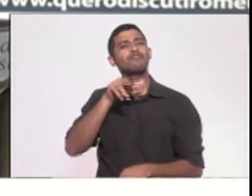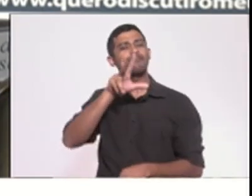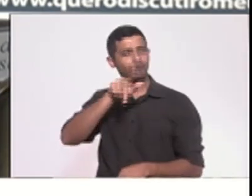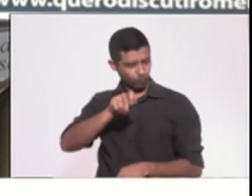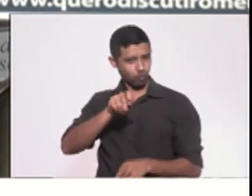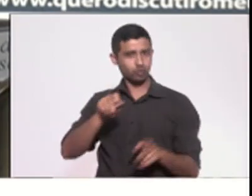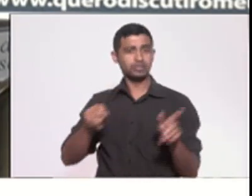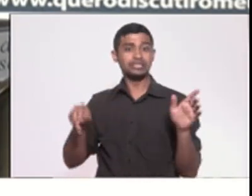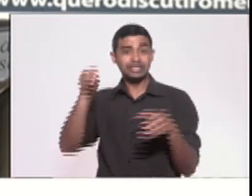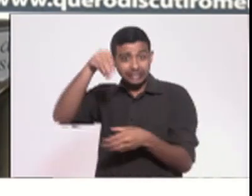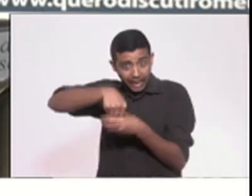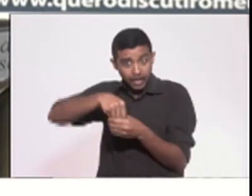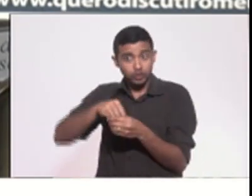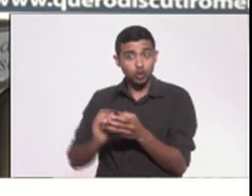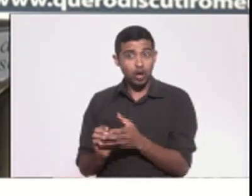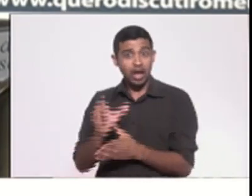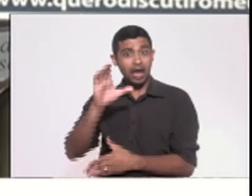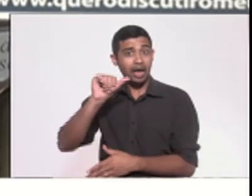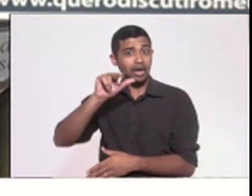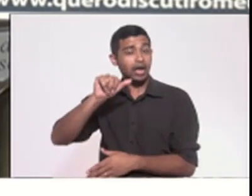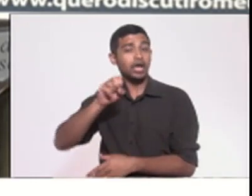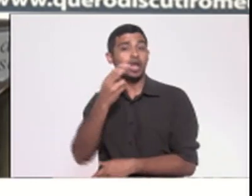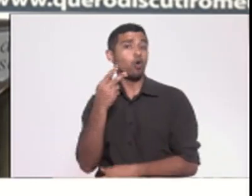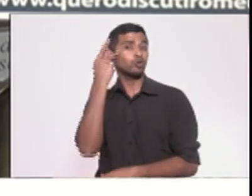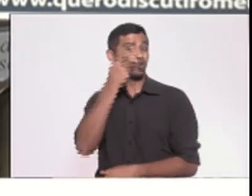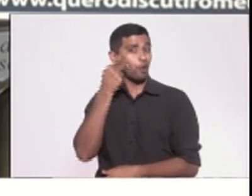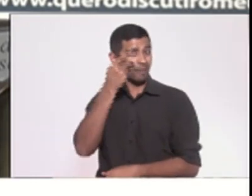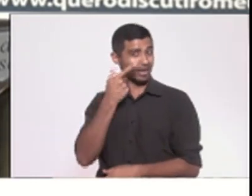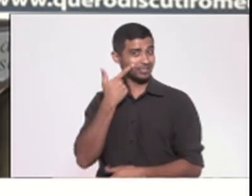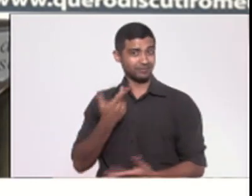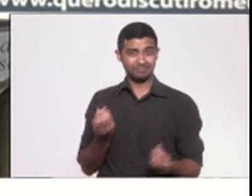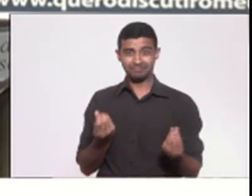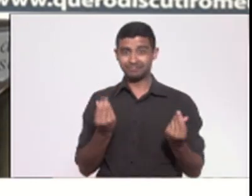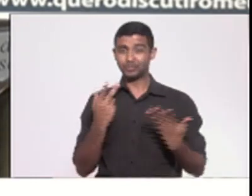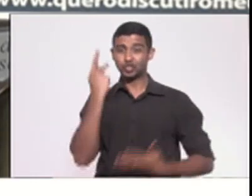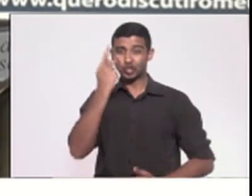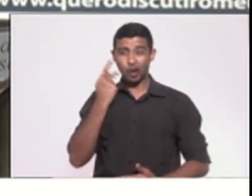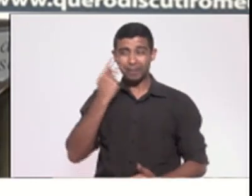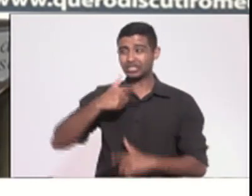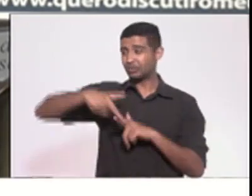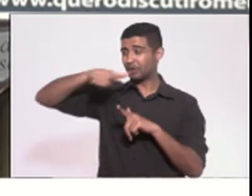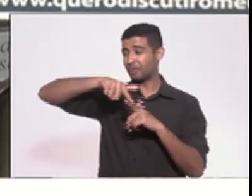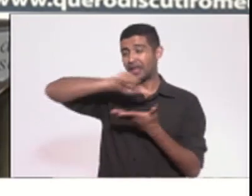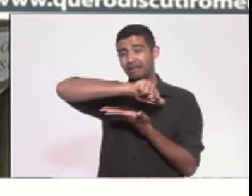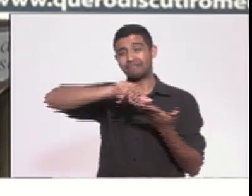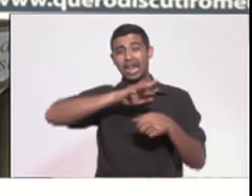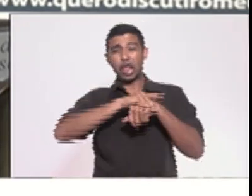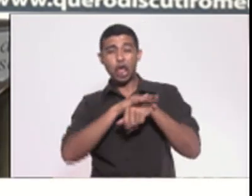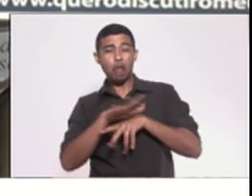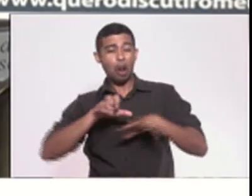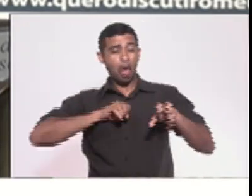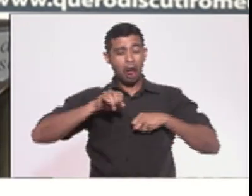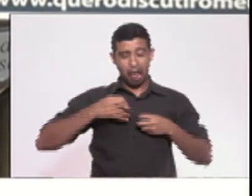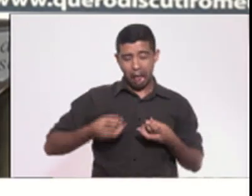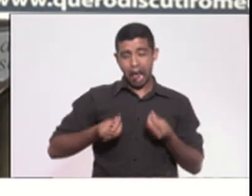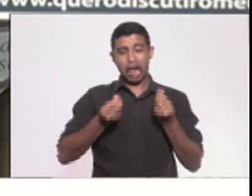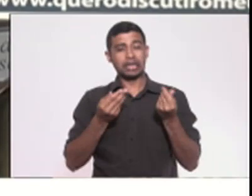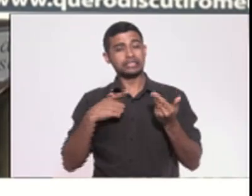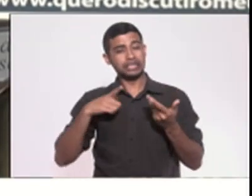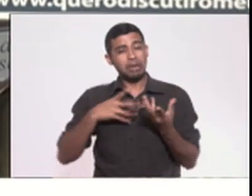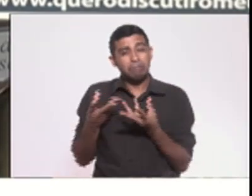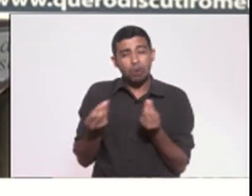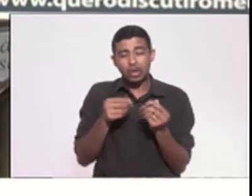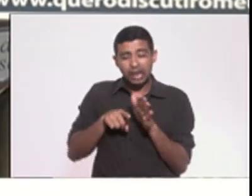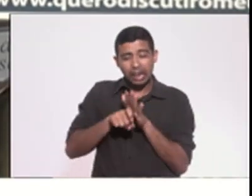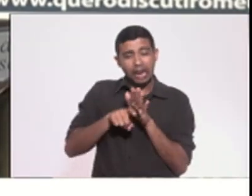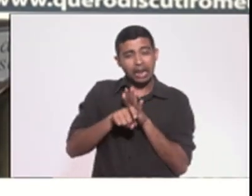no tomate. Então, o tomate é bastante problemático em termos de doenças fúngicas, se aplica muito pesticida.